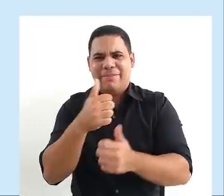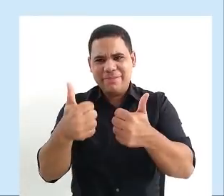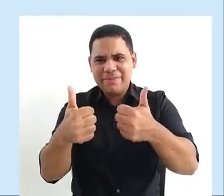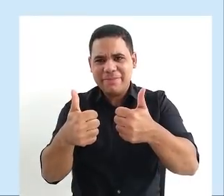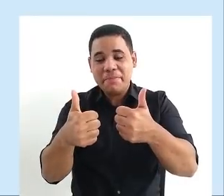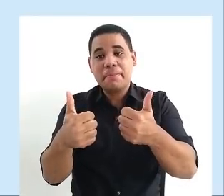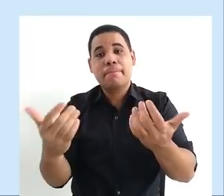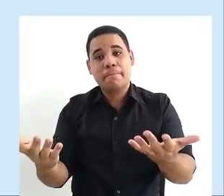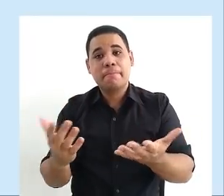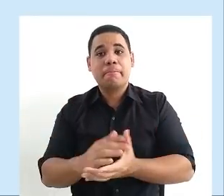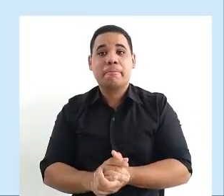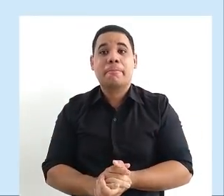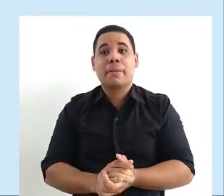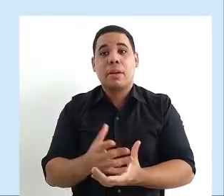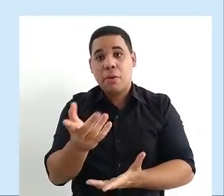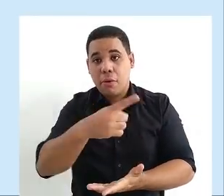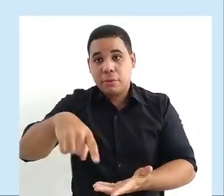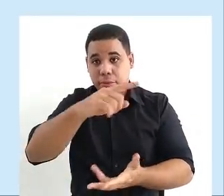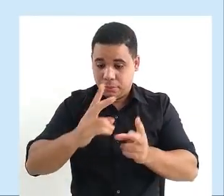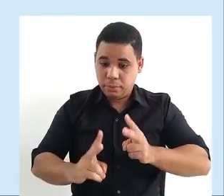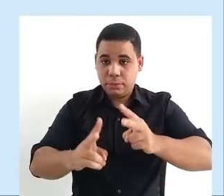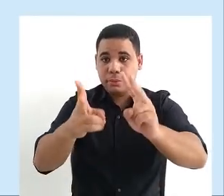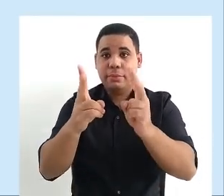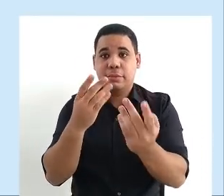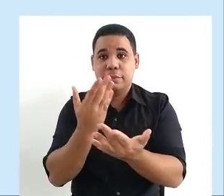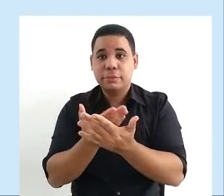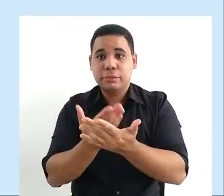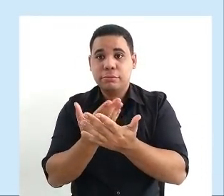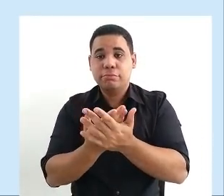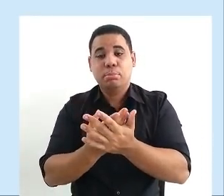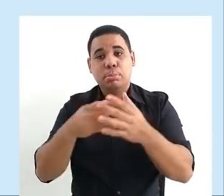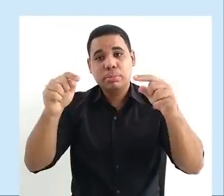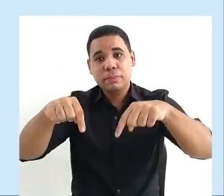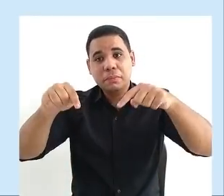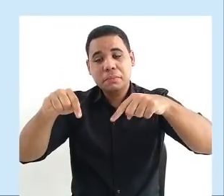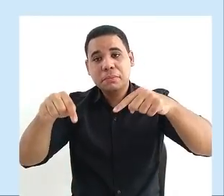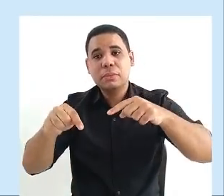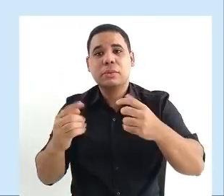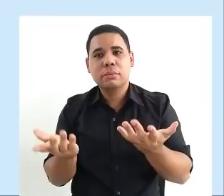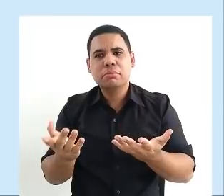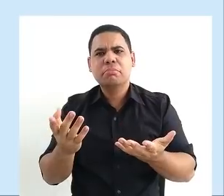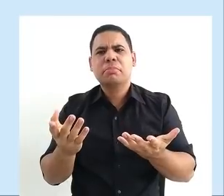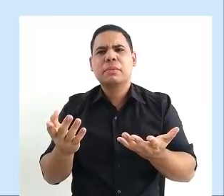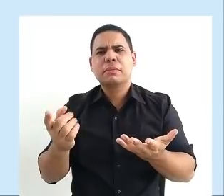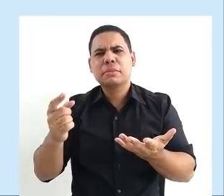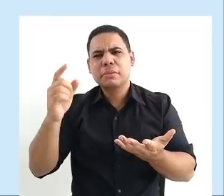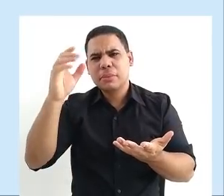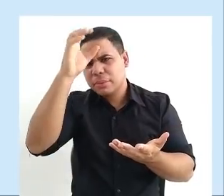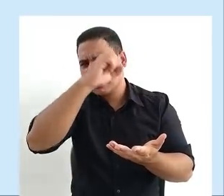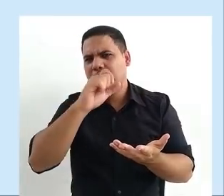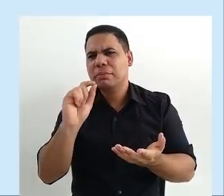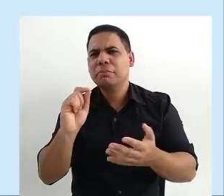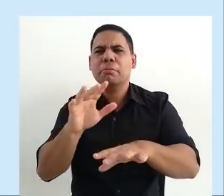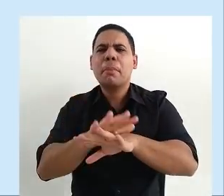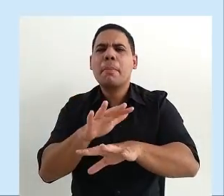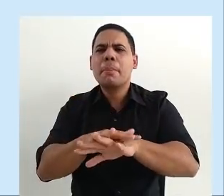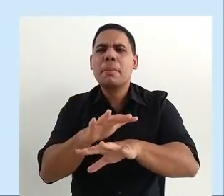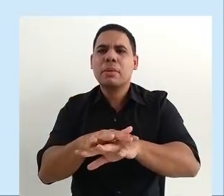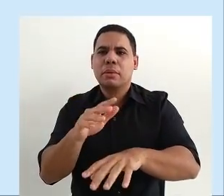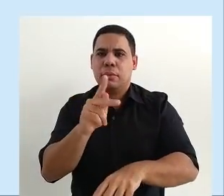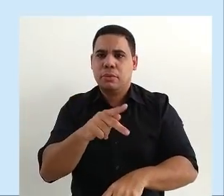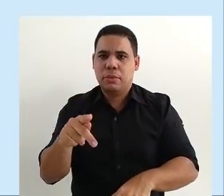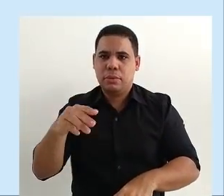tudo bem? Olha, seguindo com esse projeto maravilhoso, nós teremos agora aula de